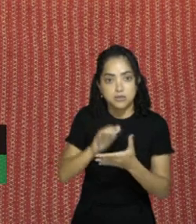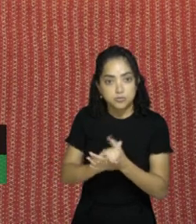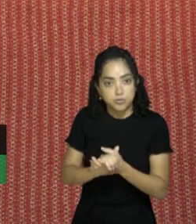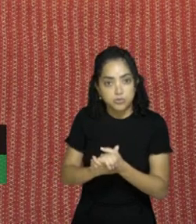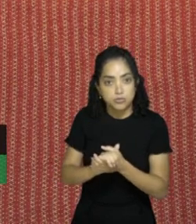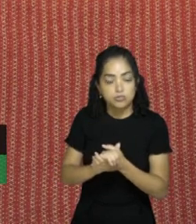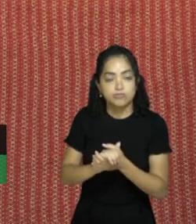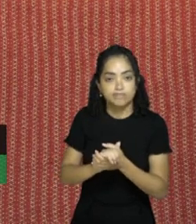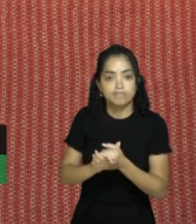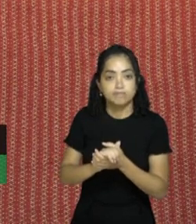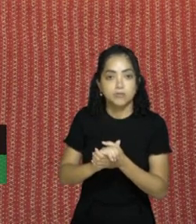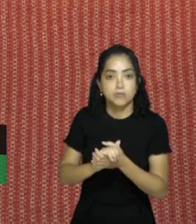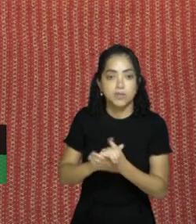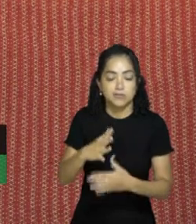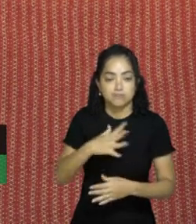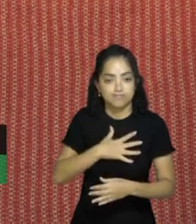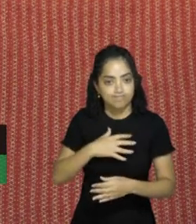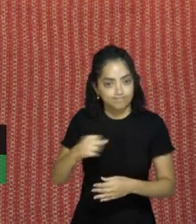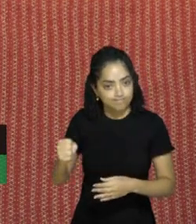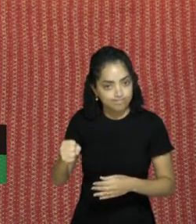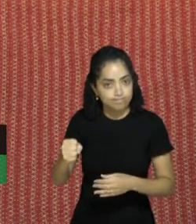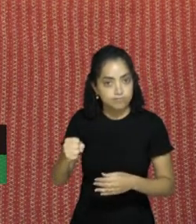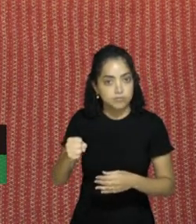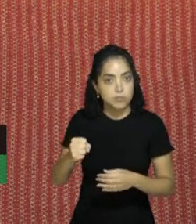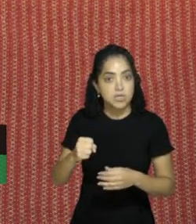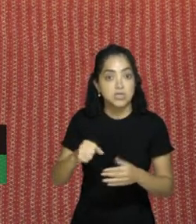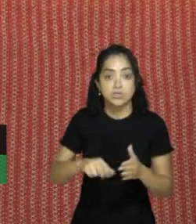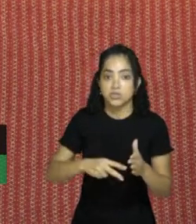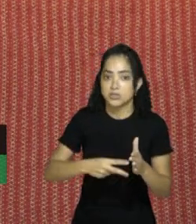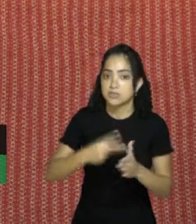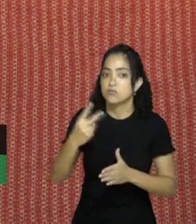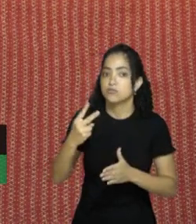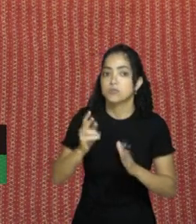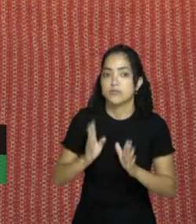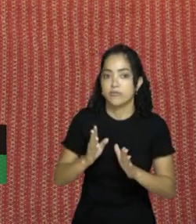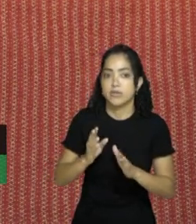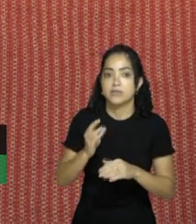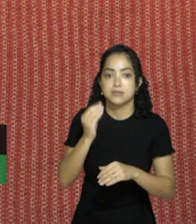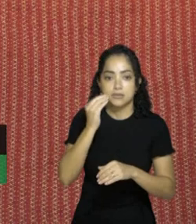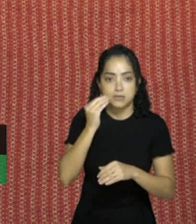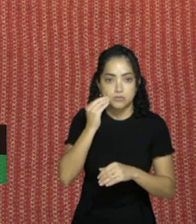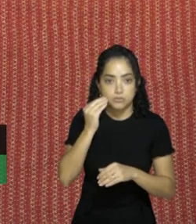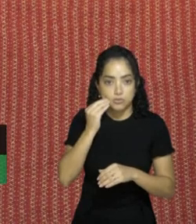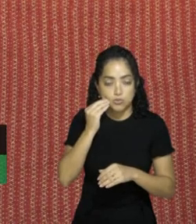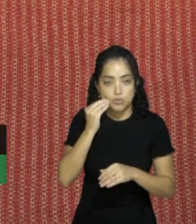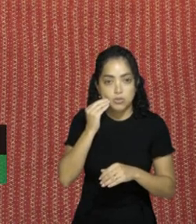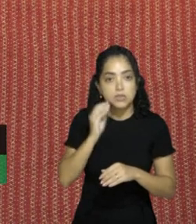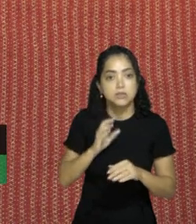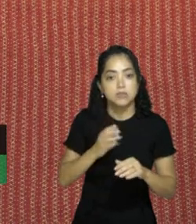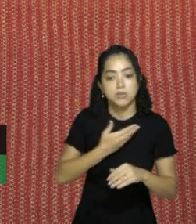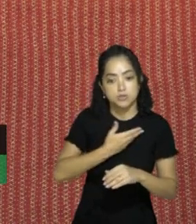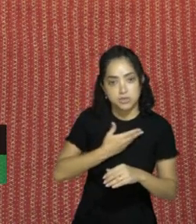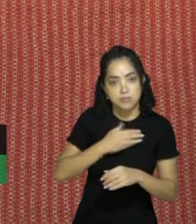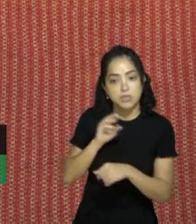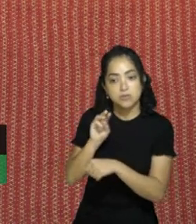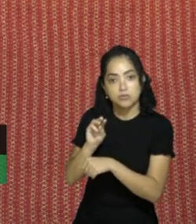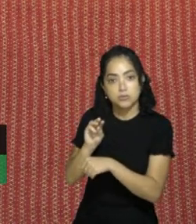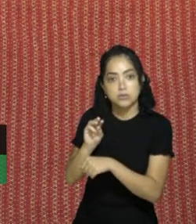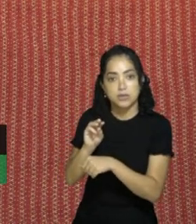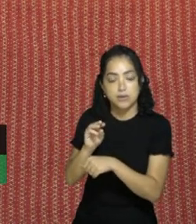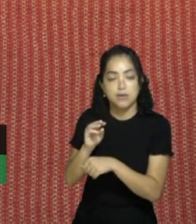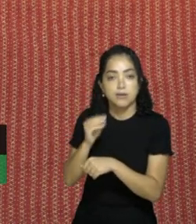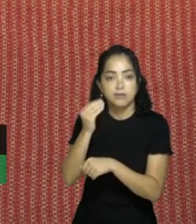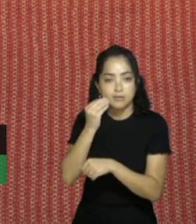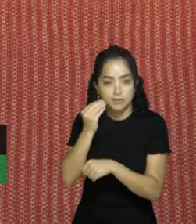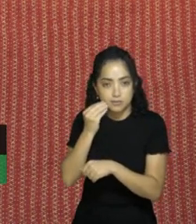se suicidou e já foi a segunda vez que ele tinha tentado na primeira os próprios colegas bombeiros voluntários os salvaram inclusive